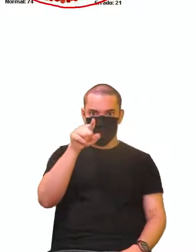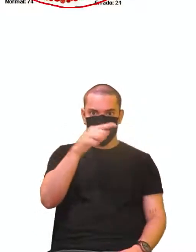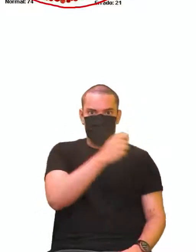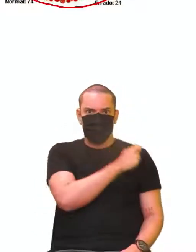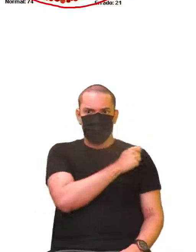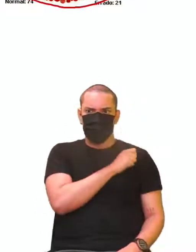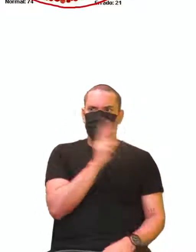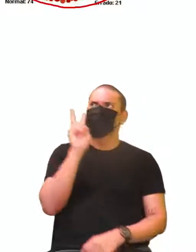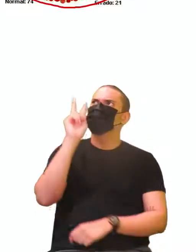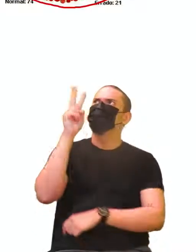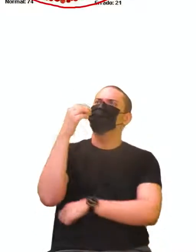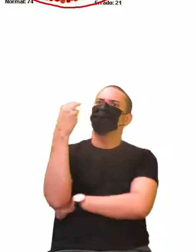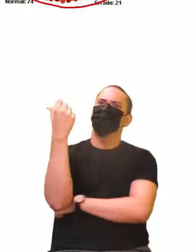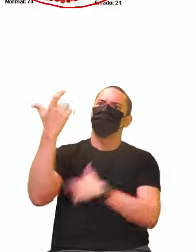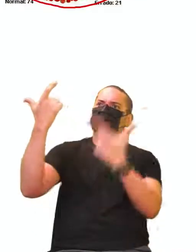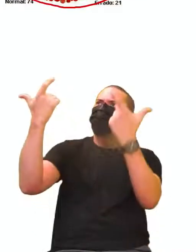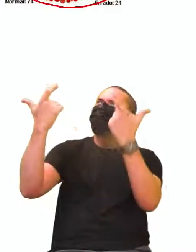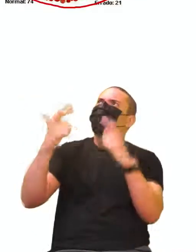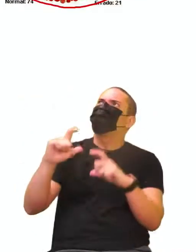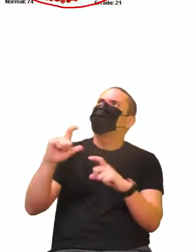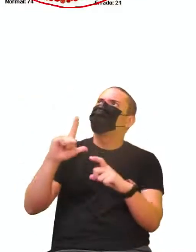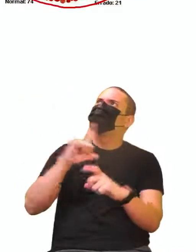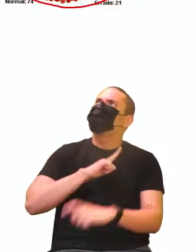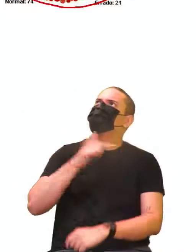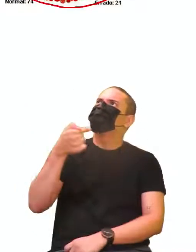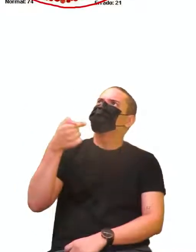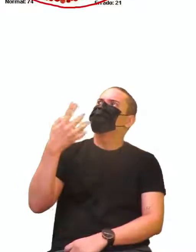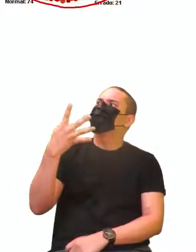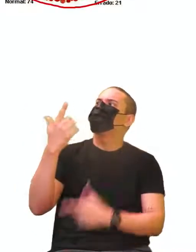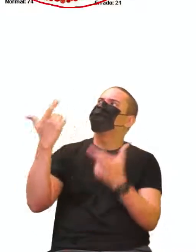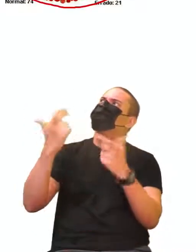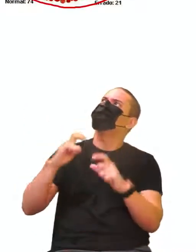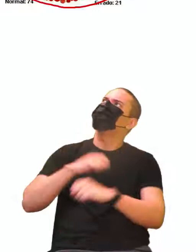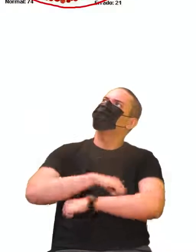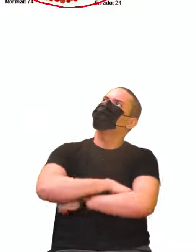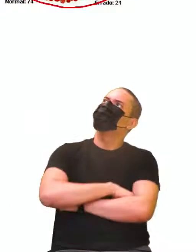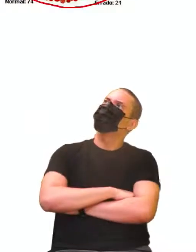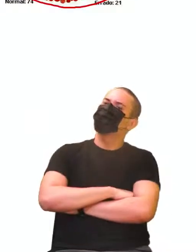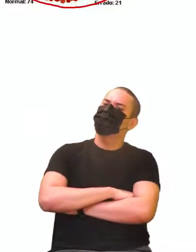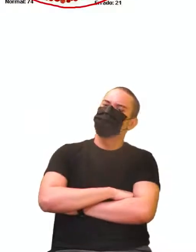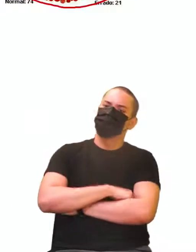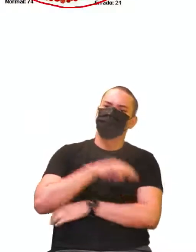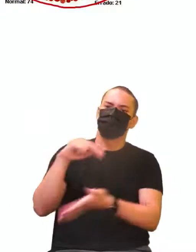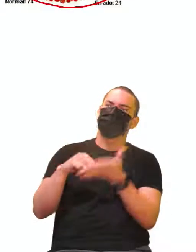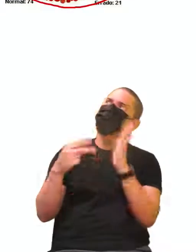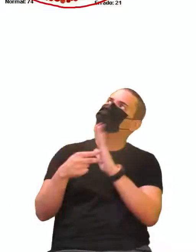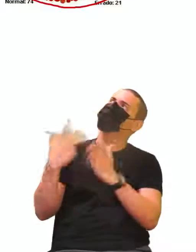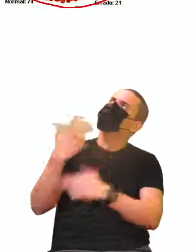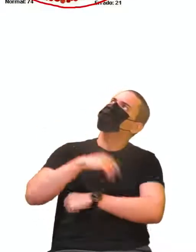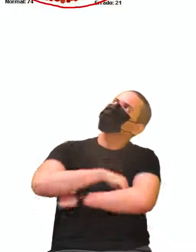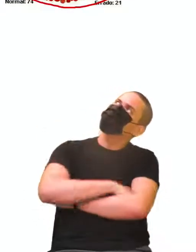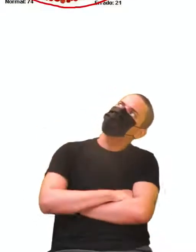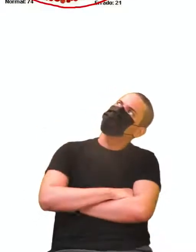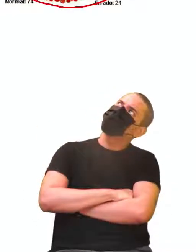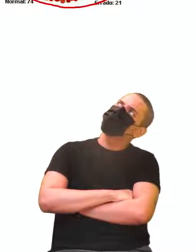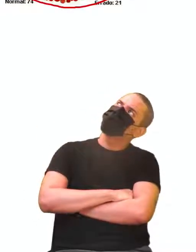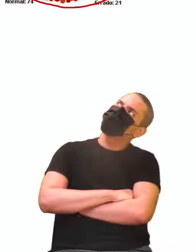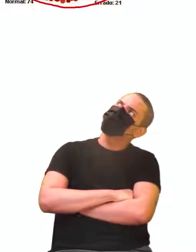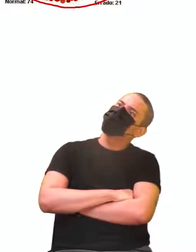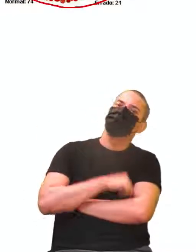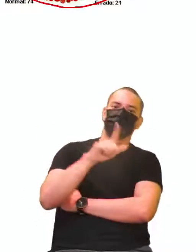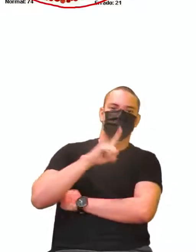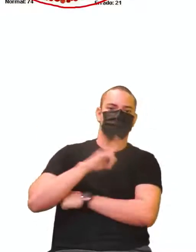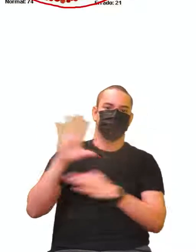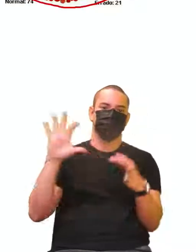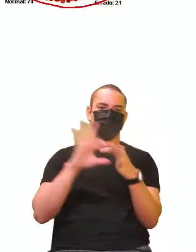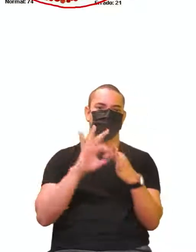falou, professora, onde é que a senhora está vendo 74 aí? Eu te digo que você tem uma herança ligada ao sexo.